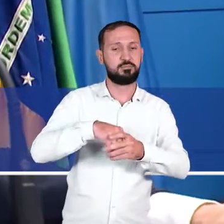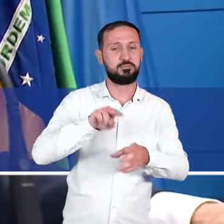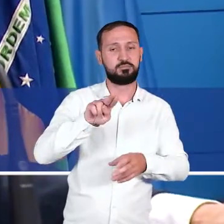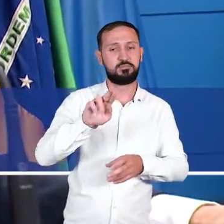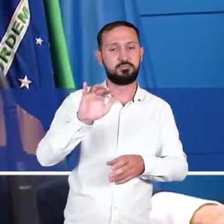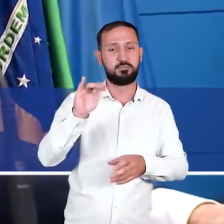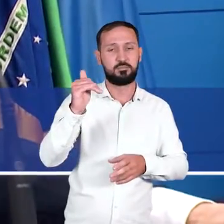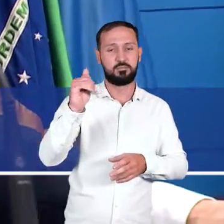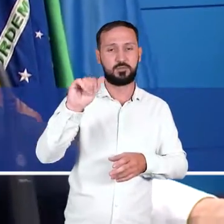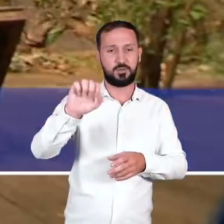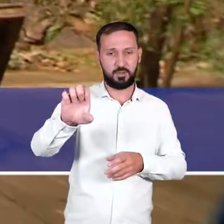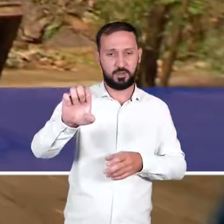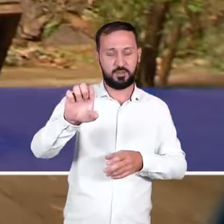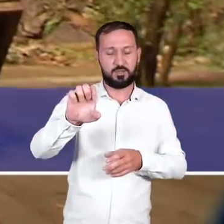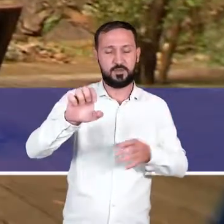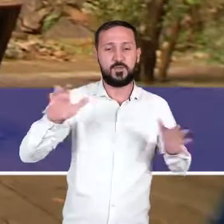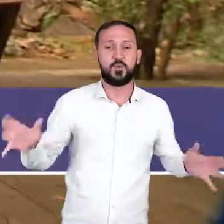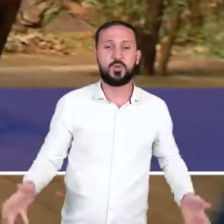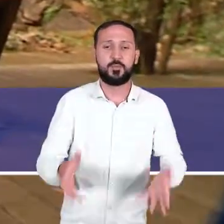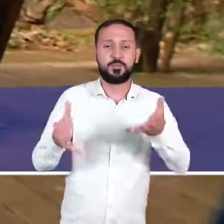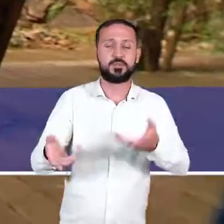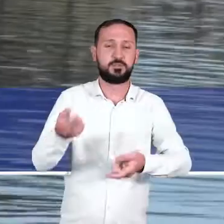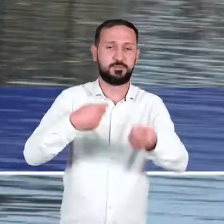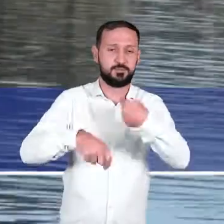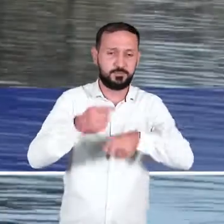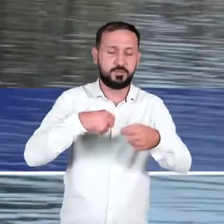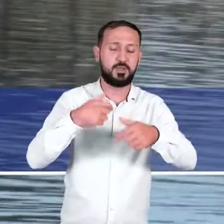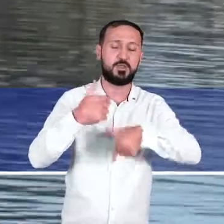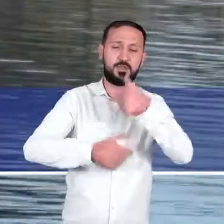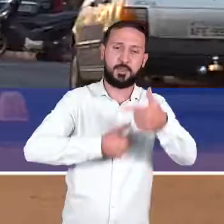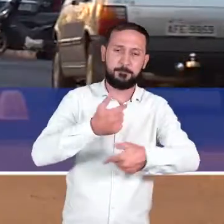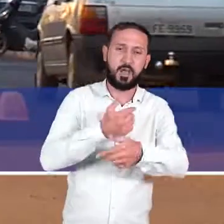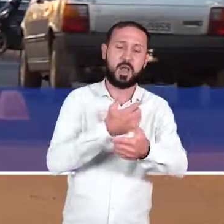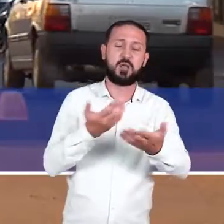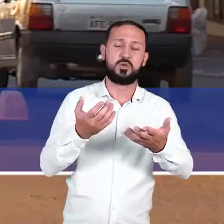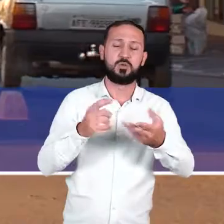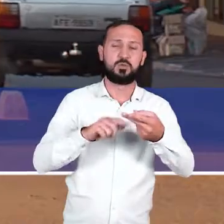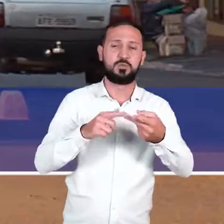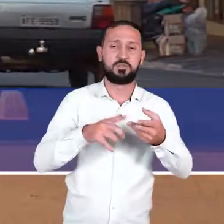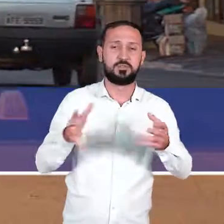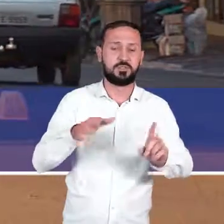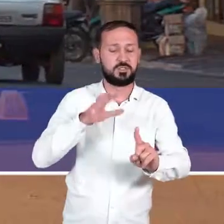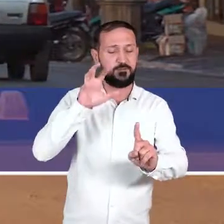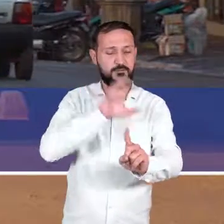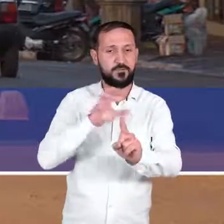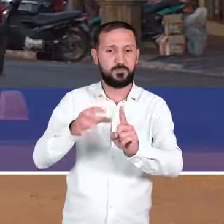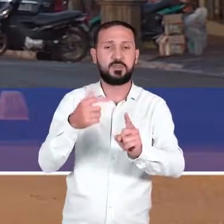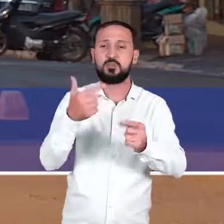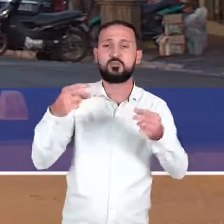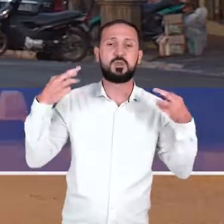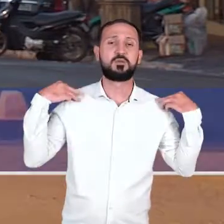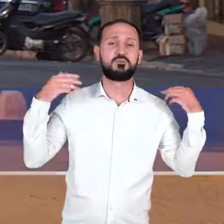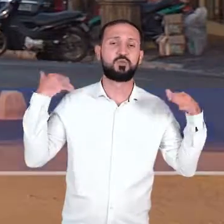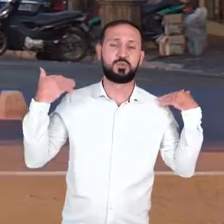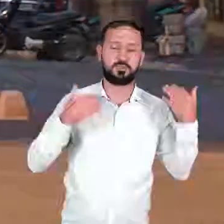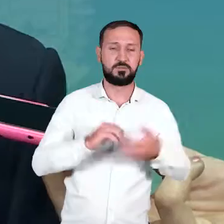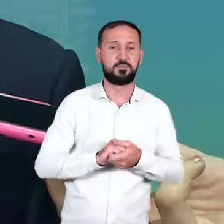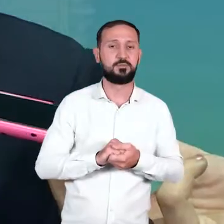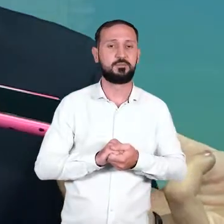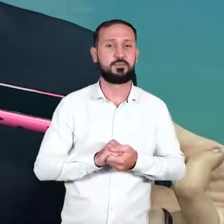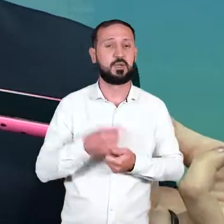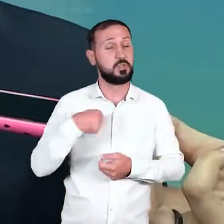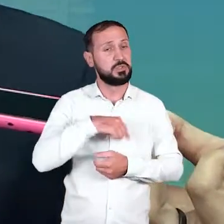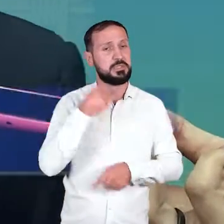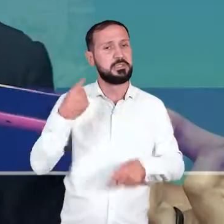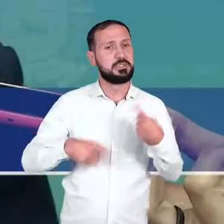de conservação ambiental, impulsionando a economia, gerando emprego e fomentando as regiões que não têm atrativos turísticos.